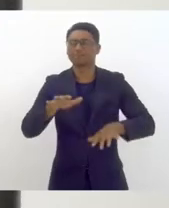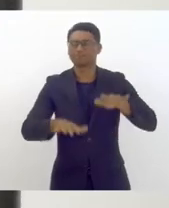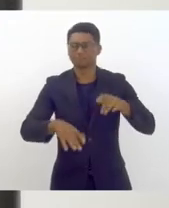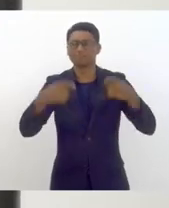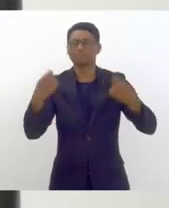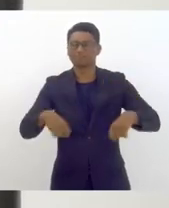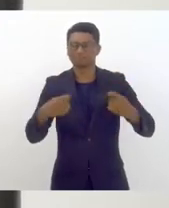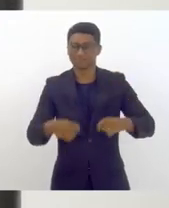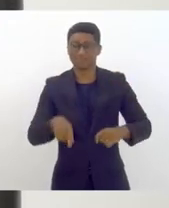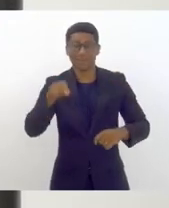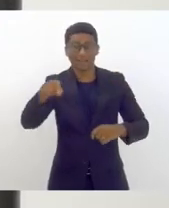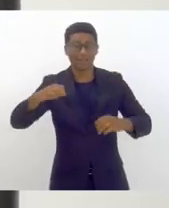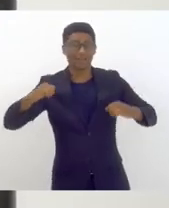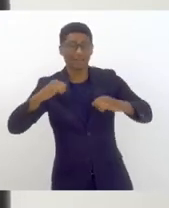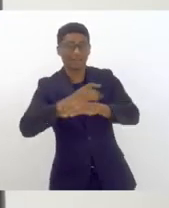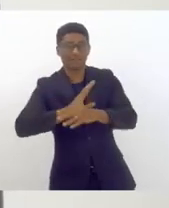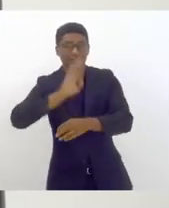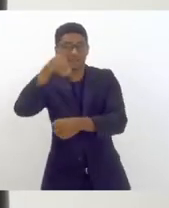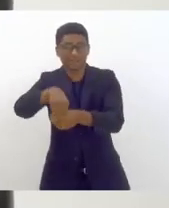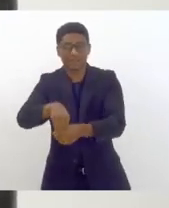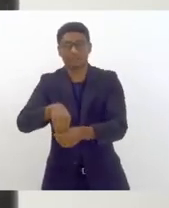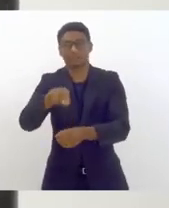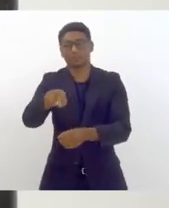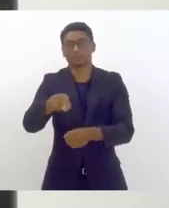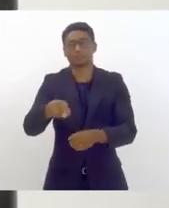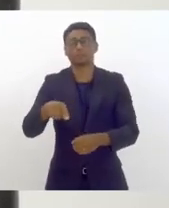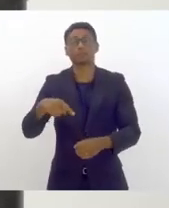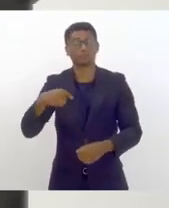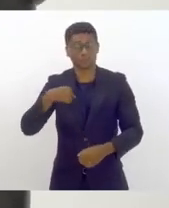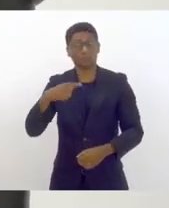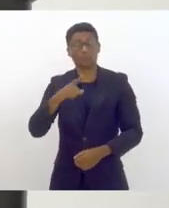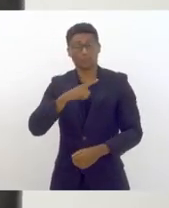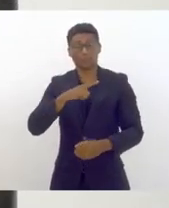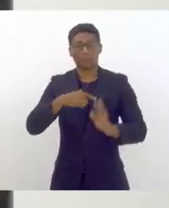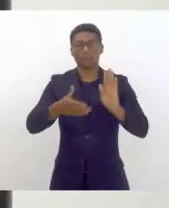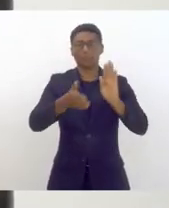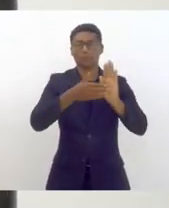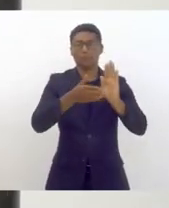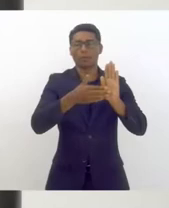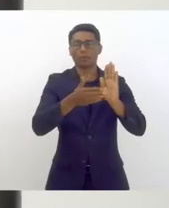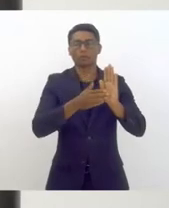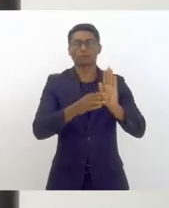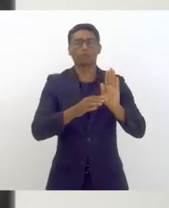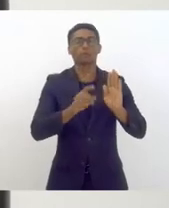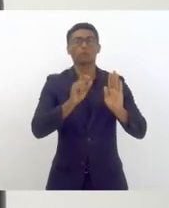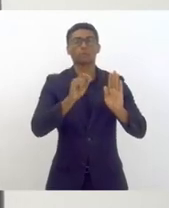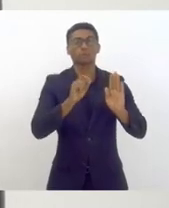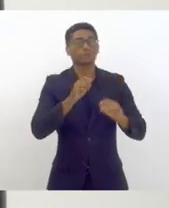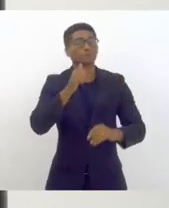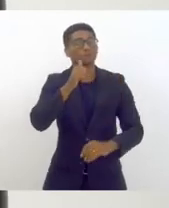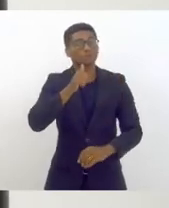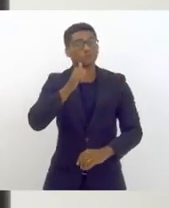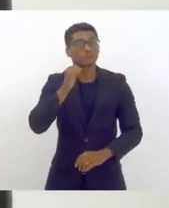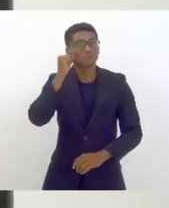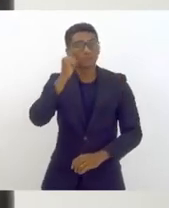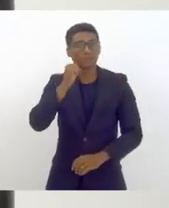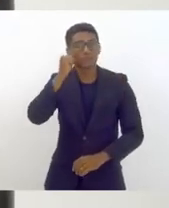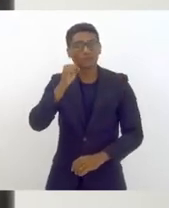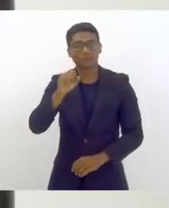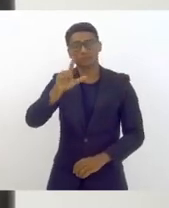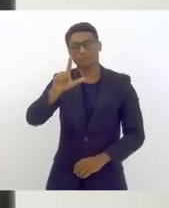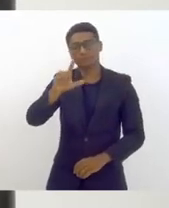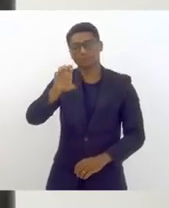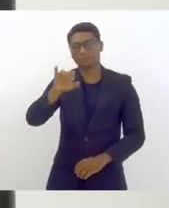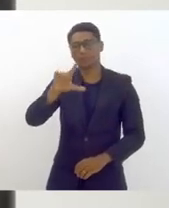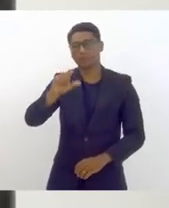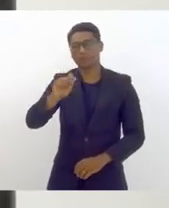cima. Apesar que eu tenho uma proposta bem parecida com essa, com a senadora Leila do Vôlei, né, que é a número